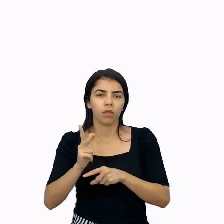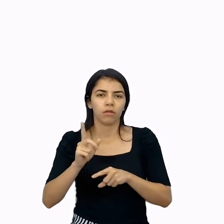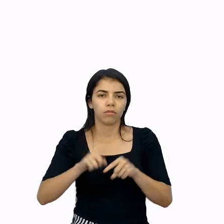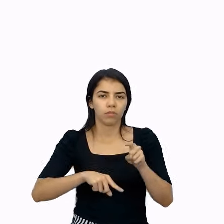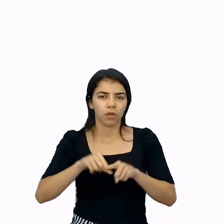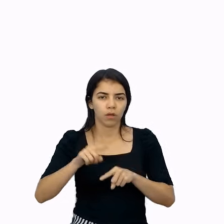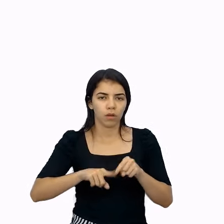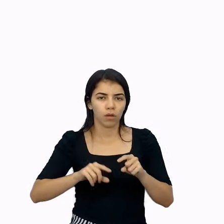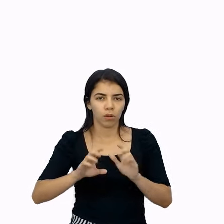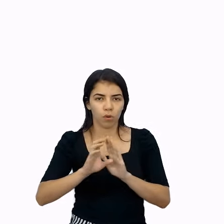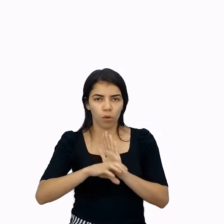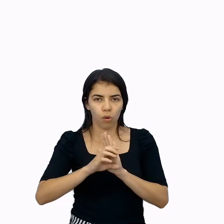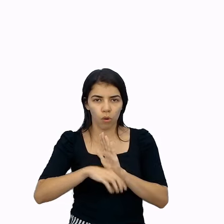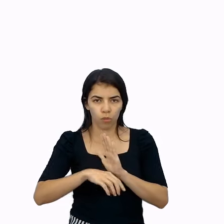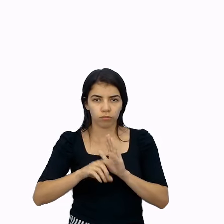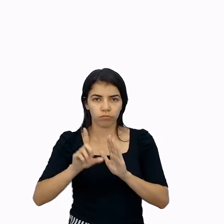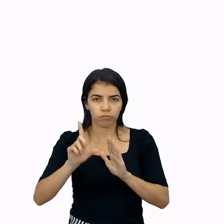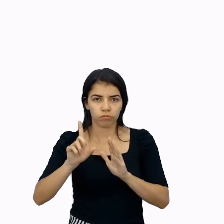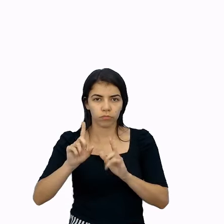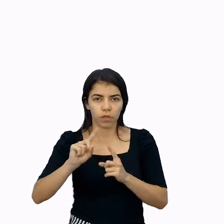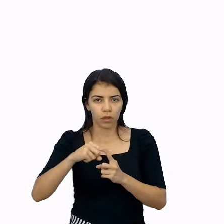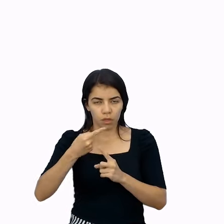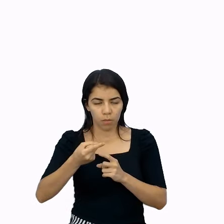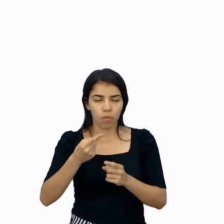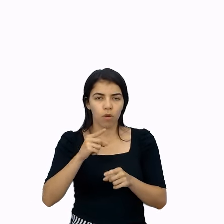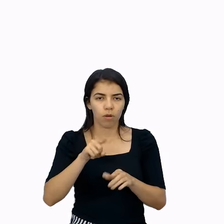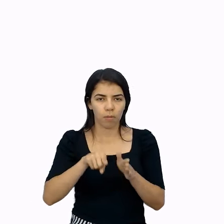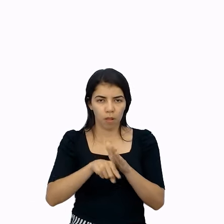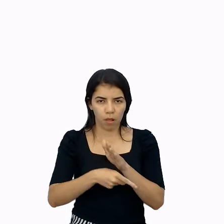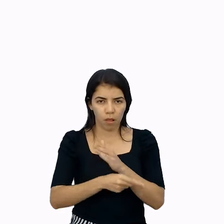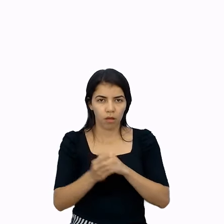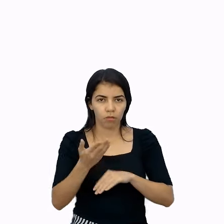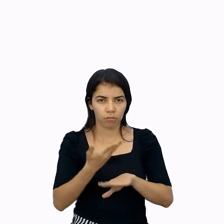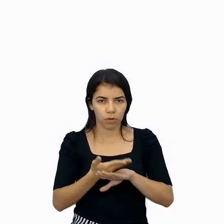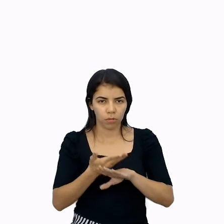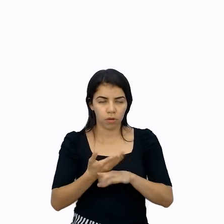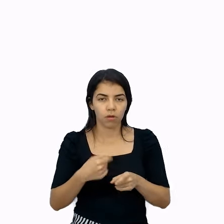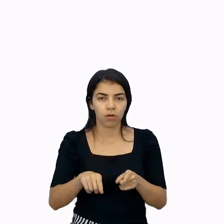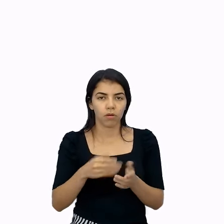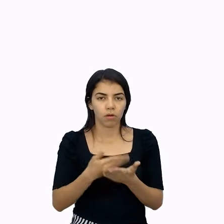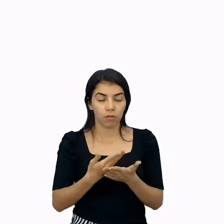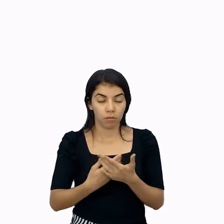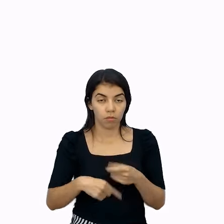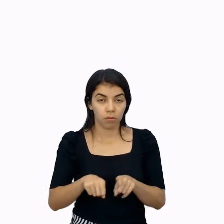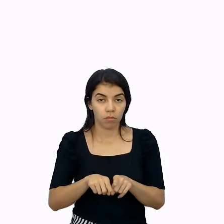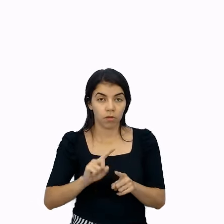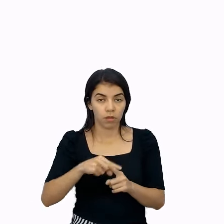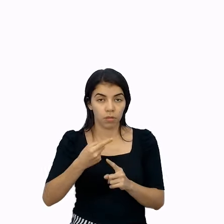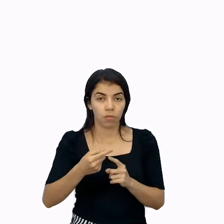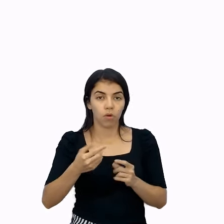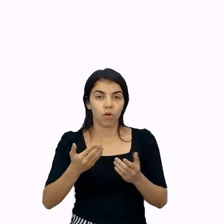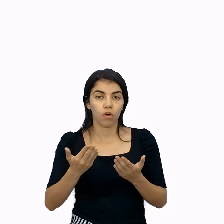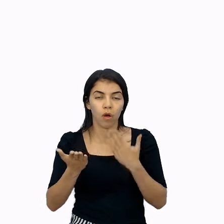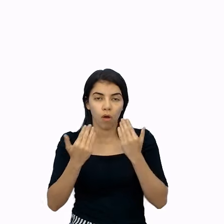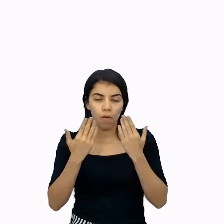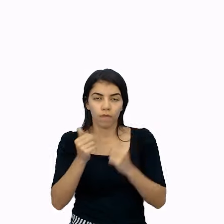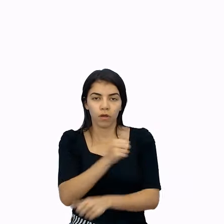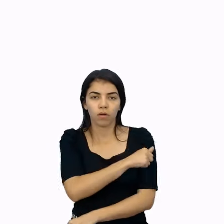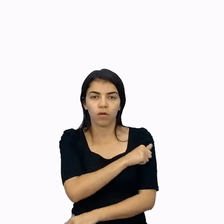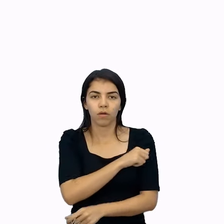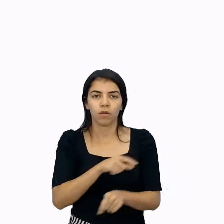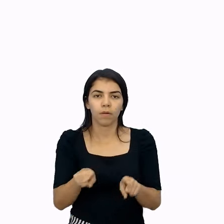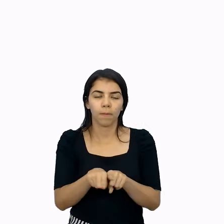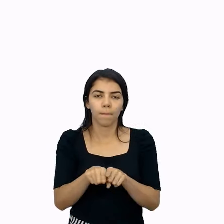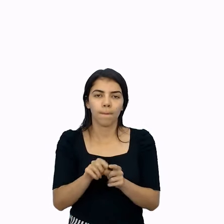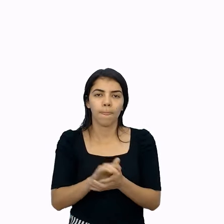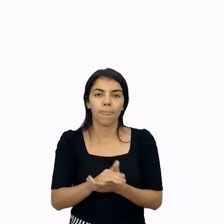tem lá os conceitos que vocês podem, então, aprofundar e aí trocar ideias com seus estudantes, e levando também outros, ou